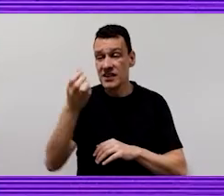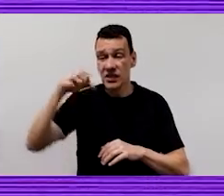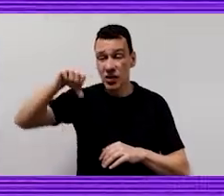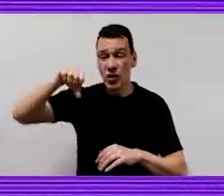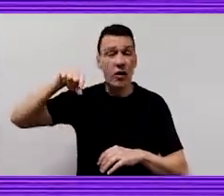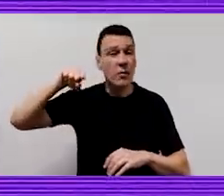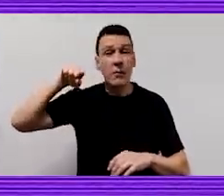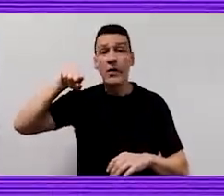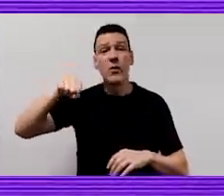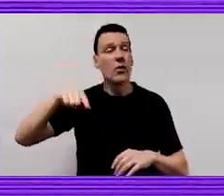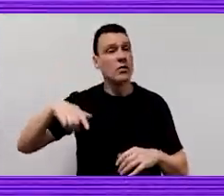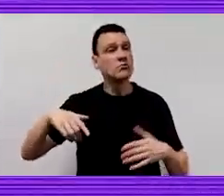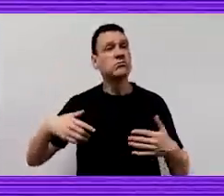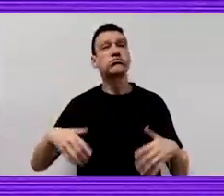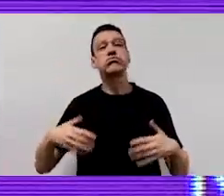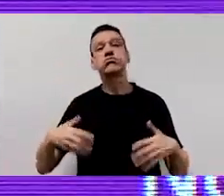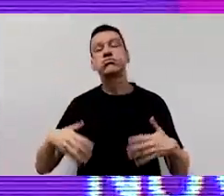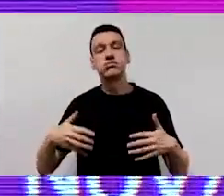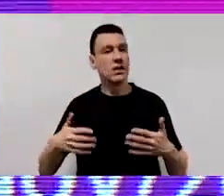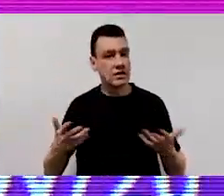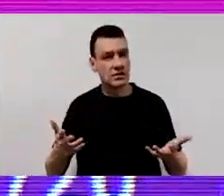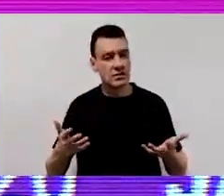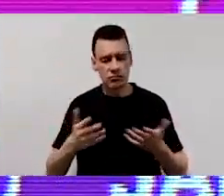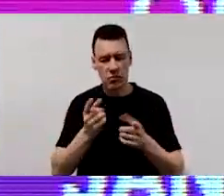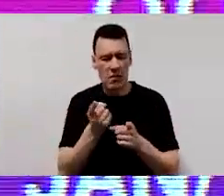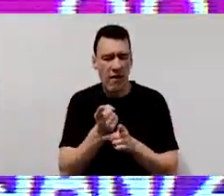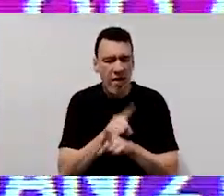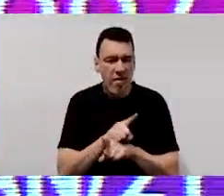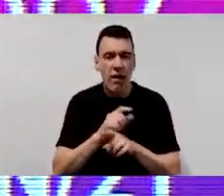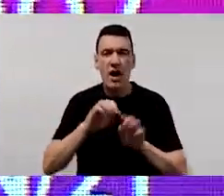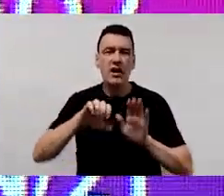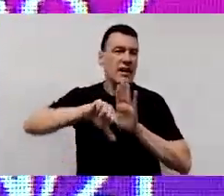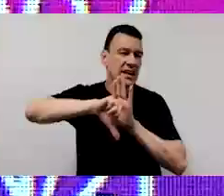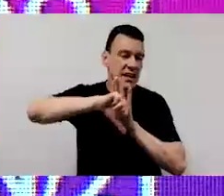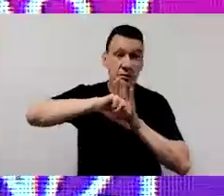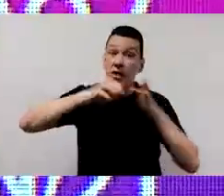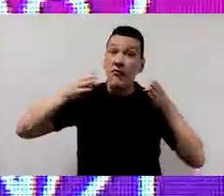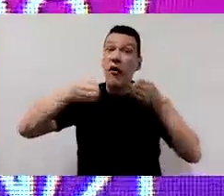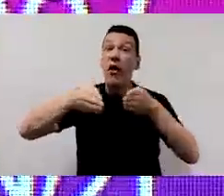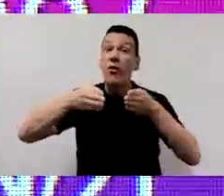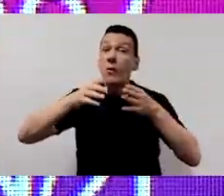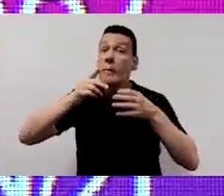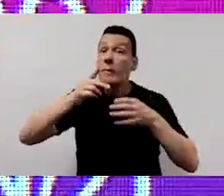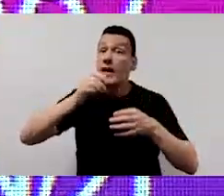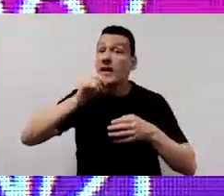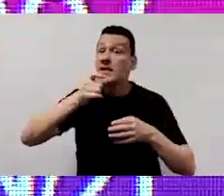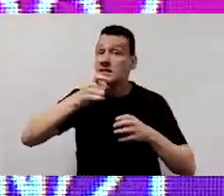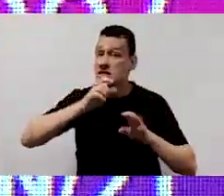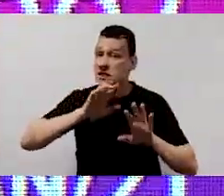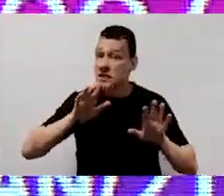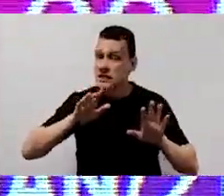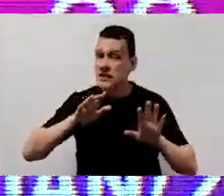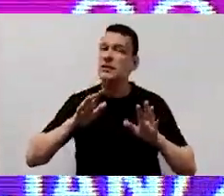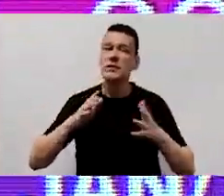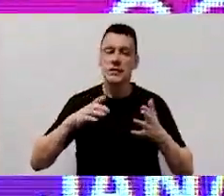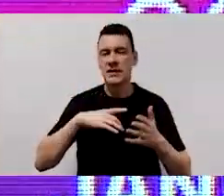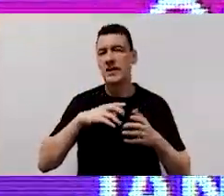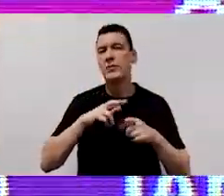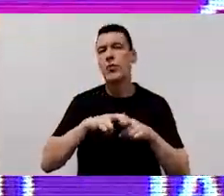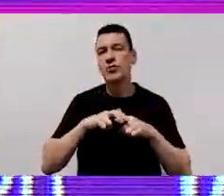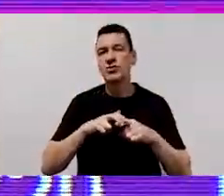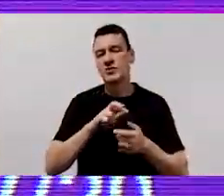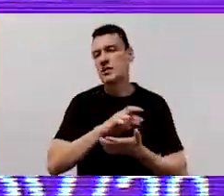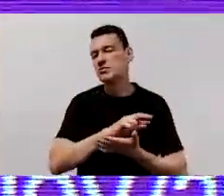eu quero dizer aqui com fraude e crimes envolvendo PIX? Aqui tem os mais diversos motivos e razões desses